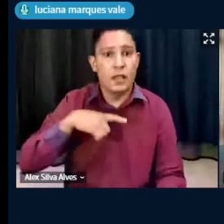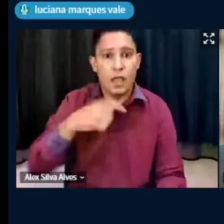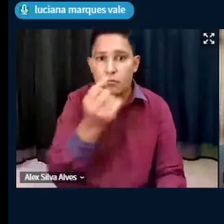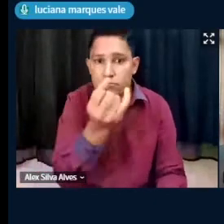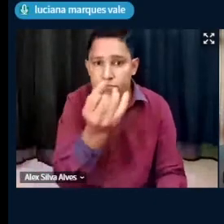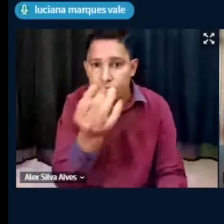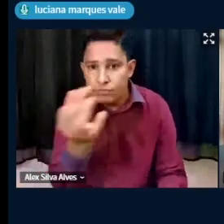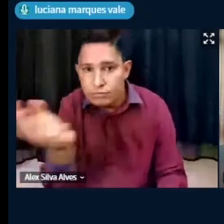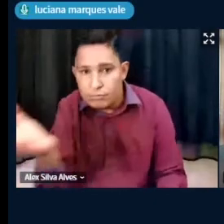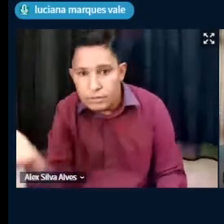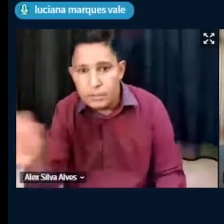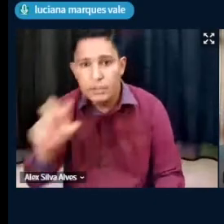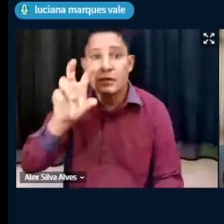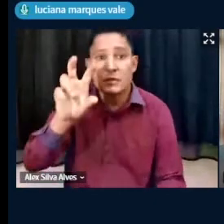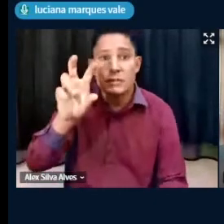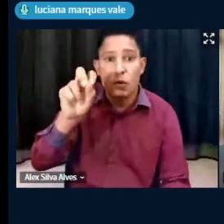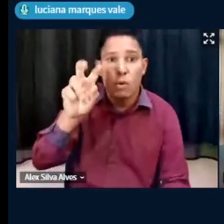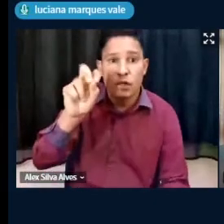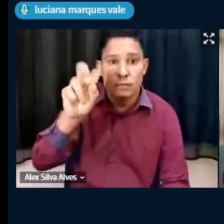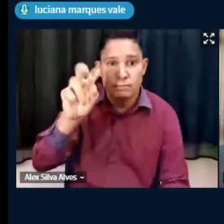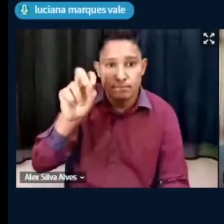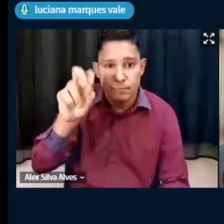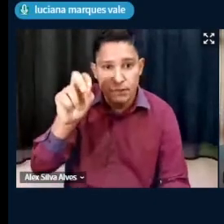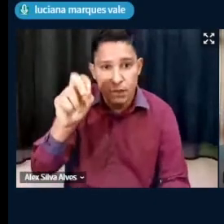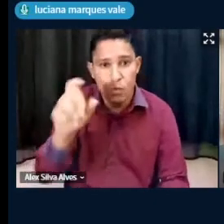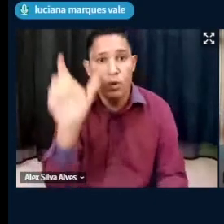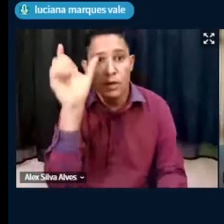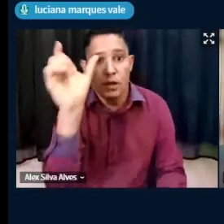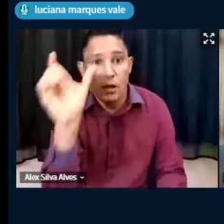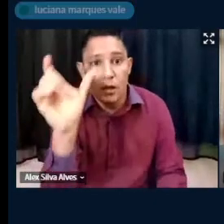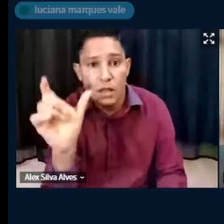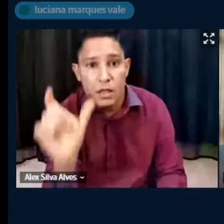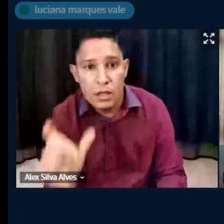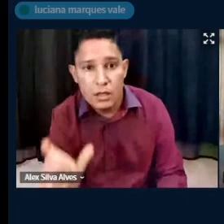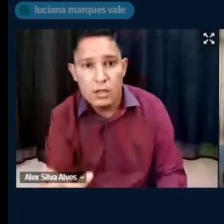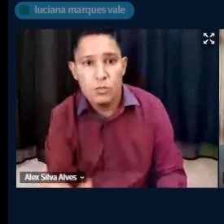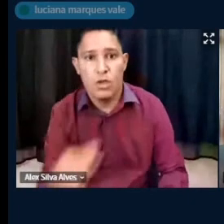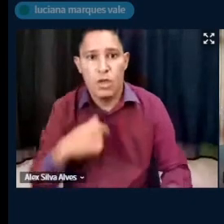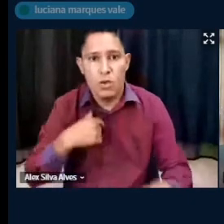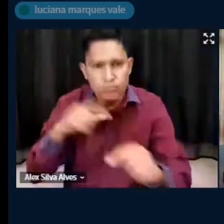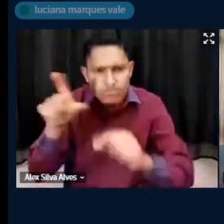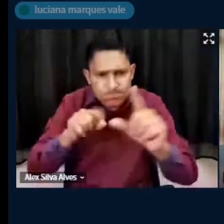Aqui estão os 50 termos